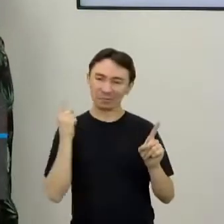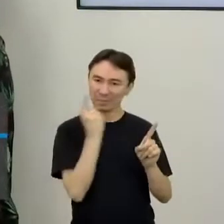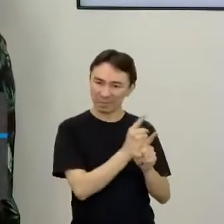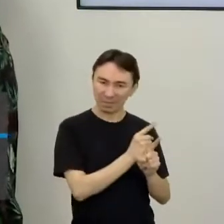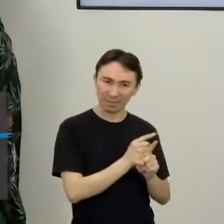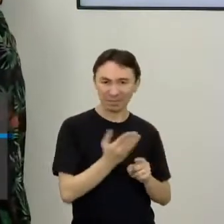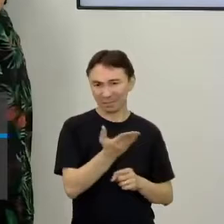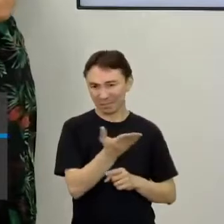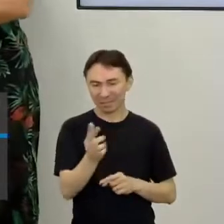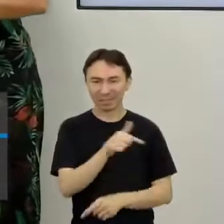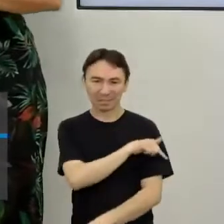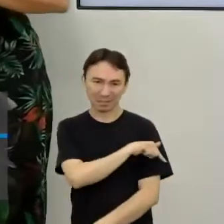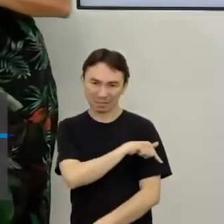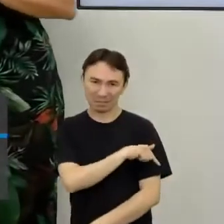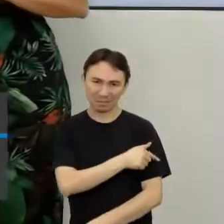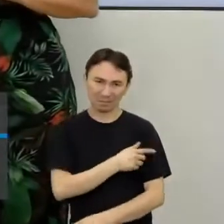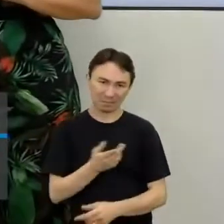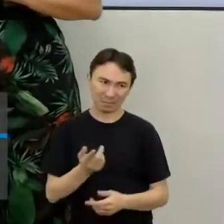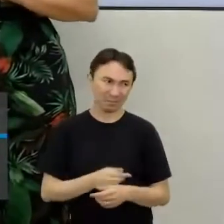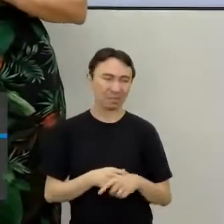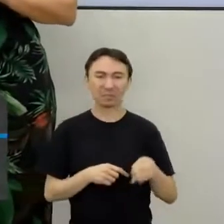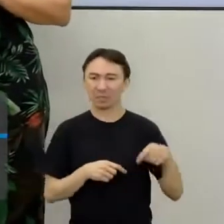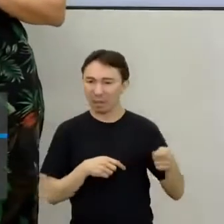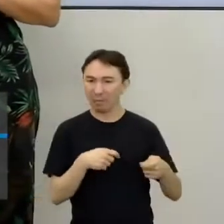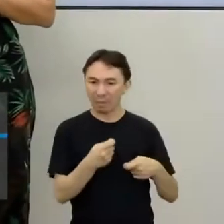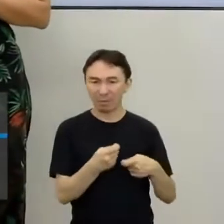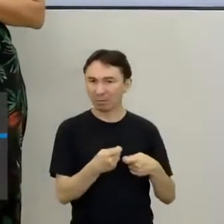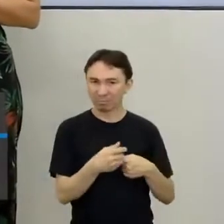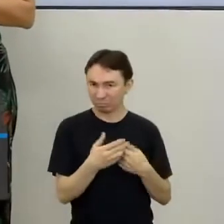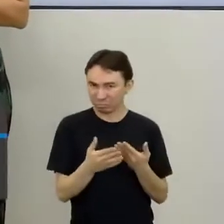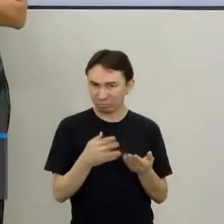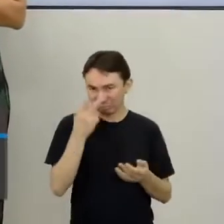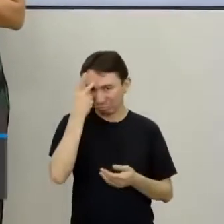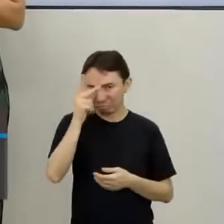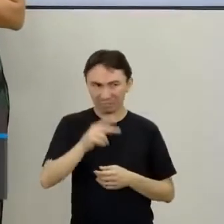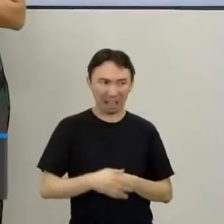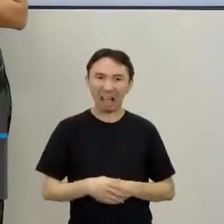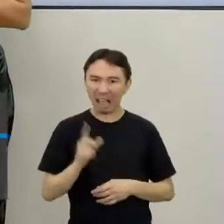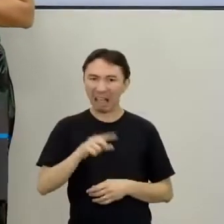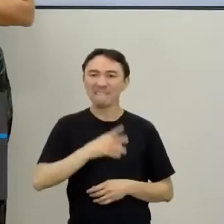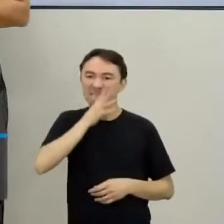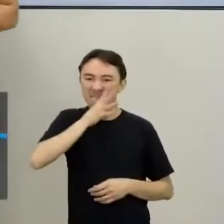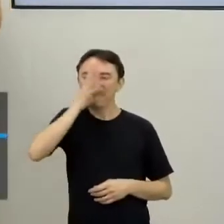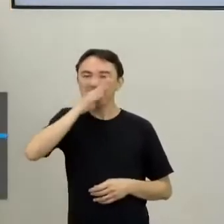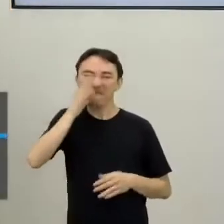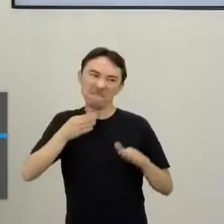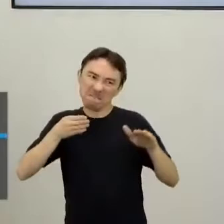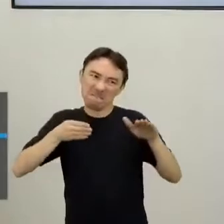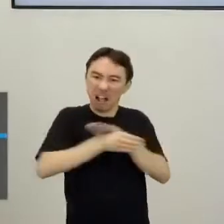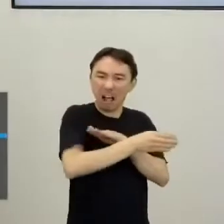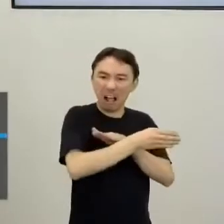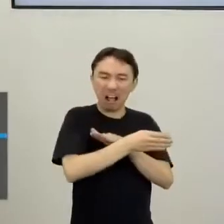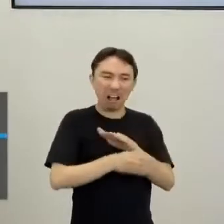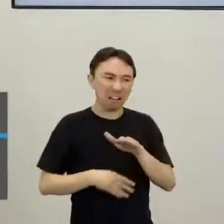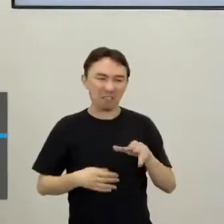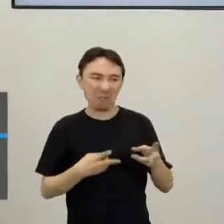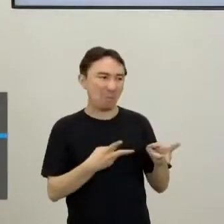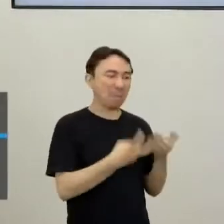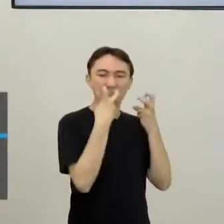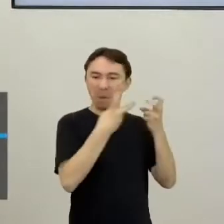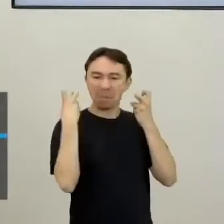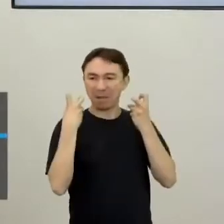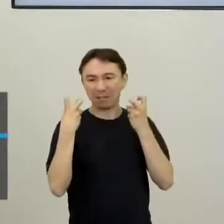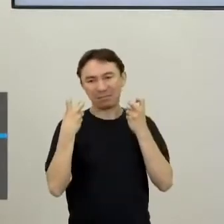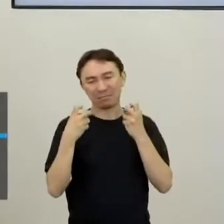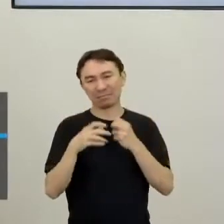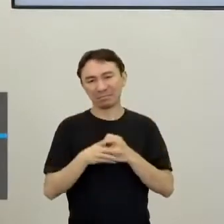invasão, exploração. Até porque esses europeus, eles chegam na América, aqui no caso, no século XVI,